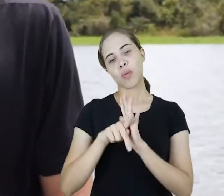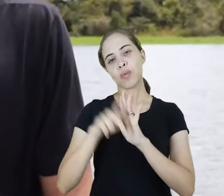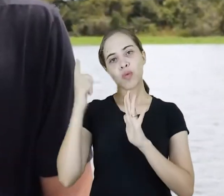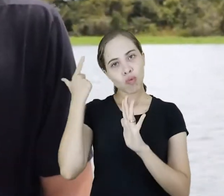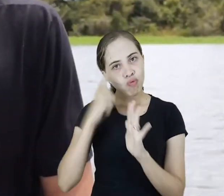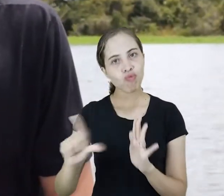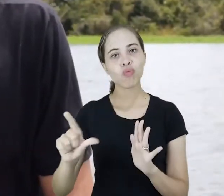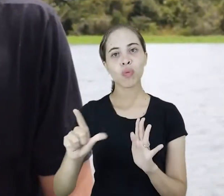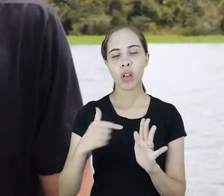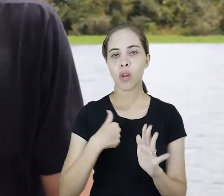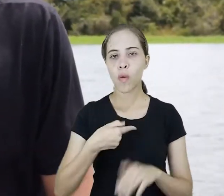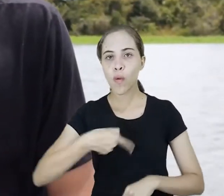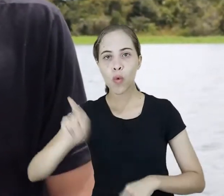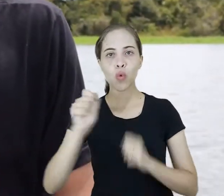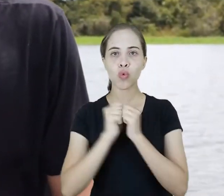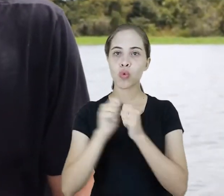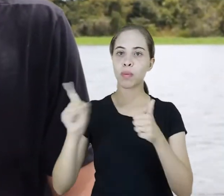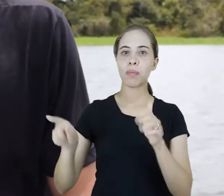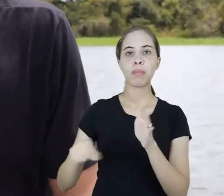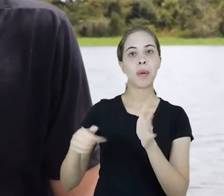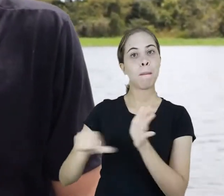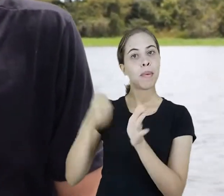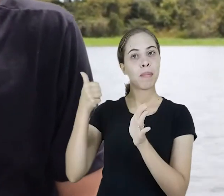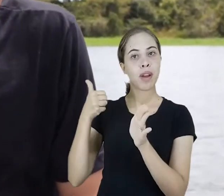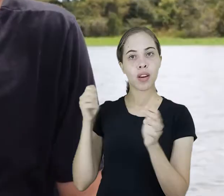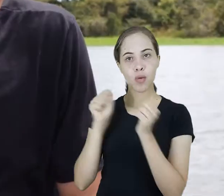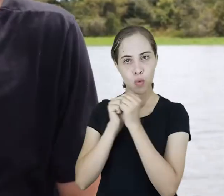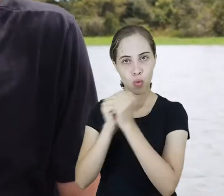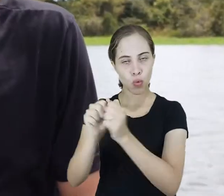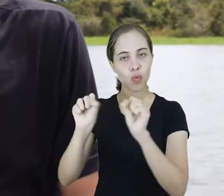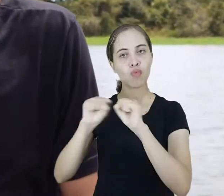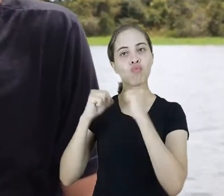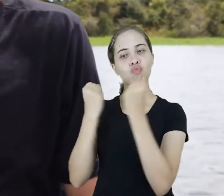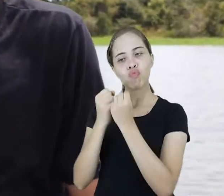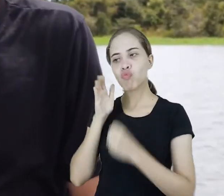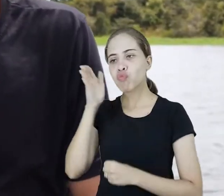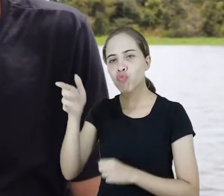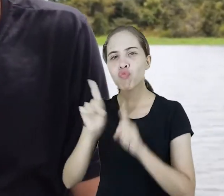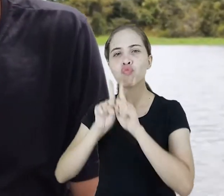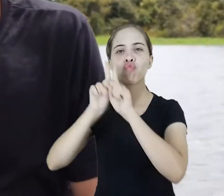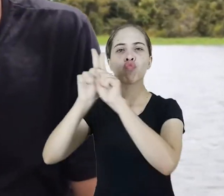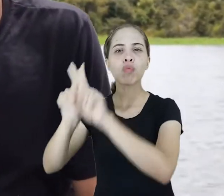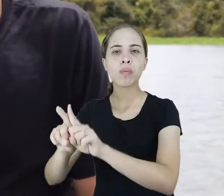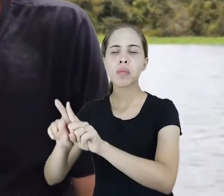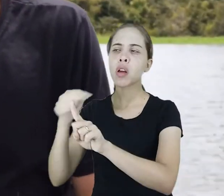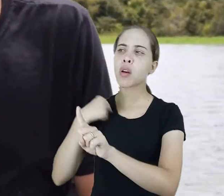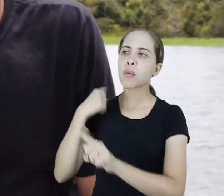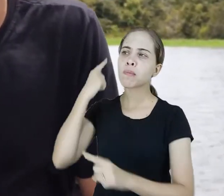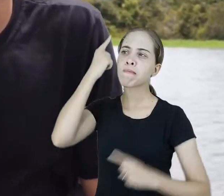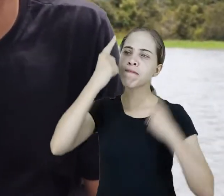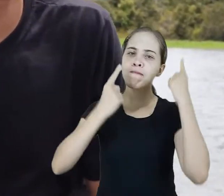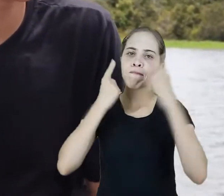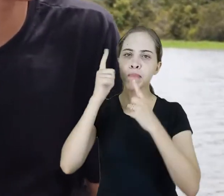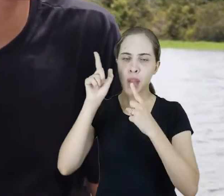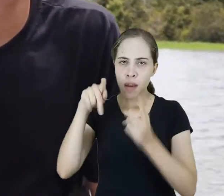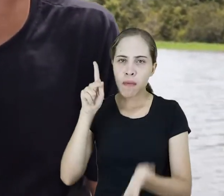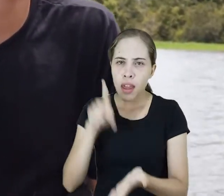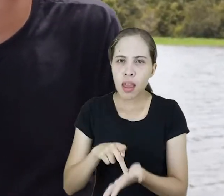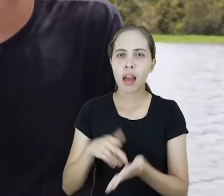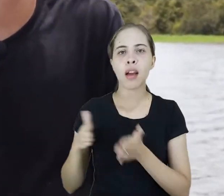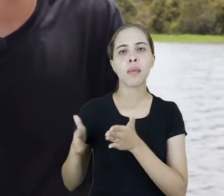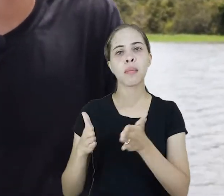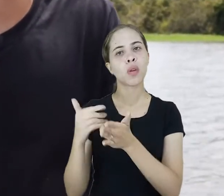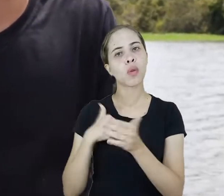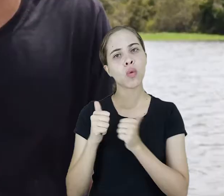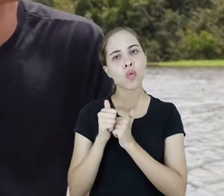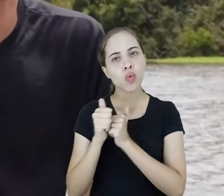fui com ele pela primeira vez ao seminário e fiquei ponderando se esse era o verdadeiro caminho que eu deveria seguir